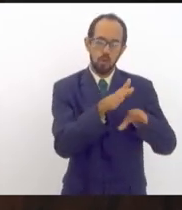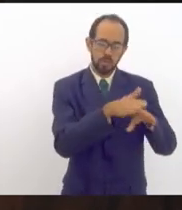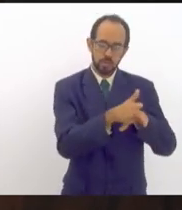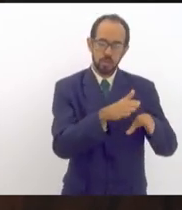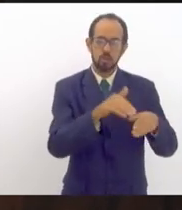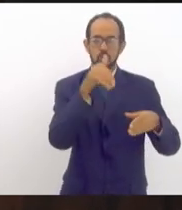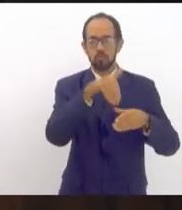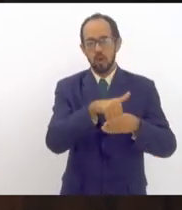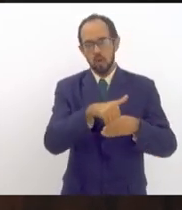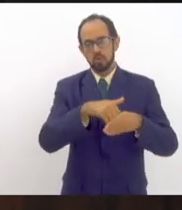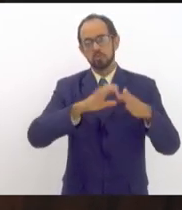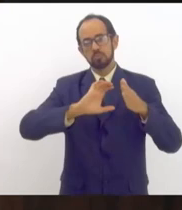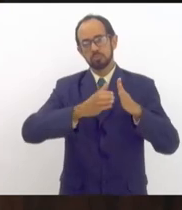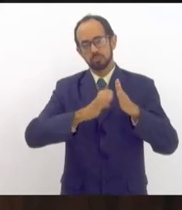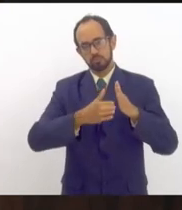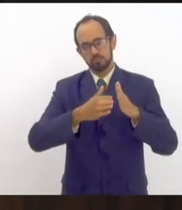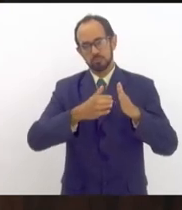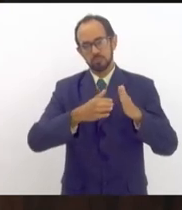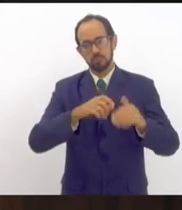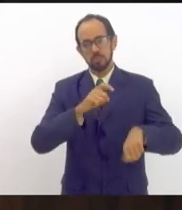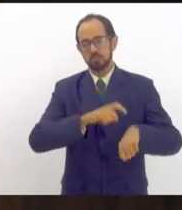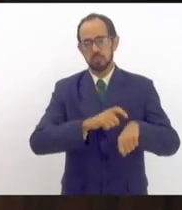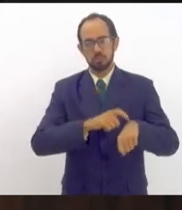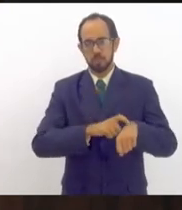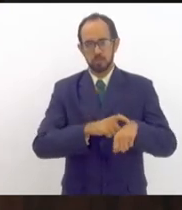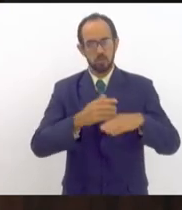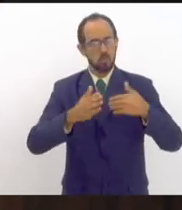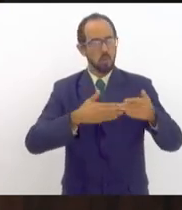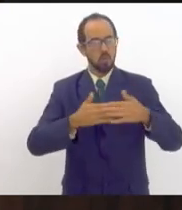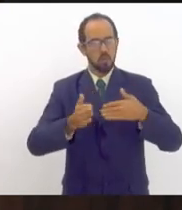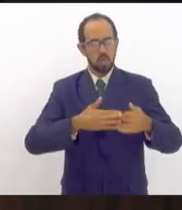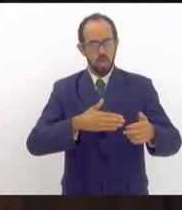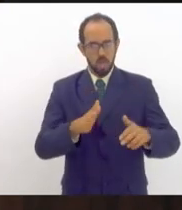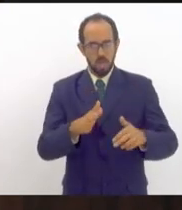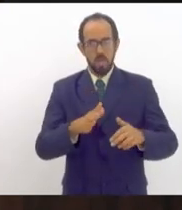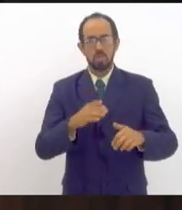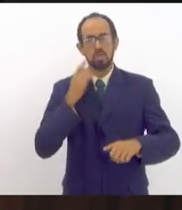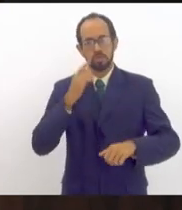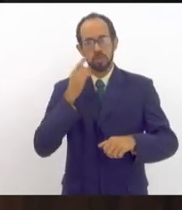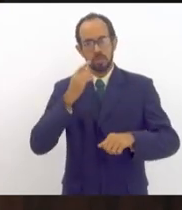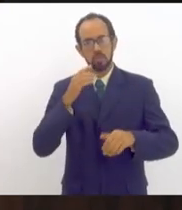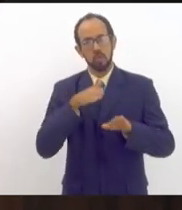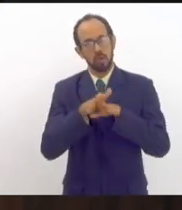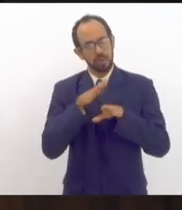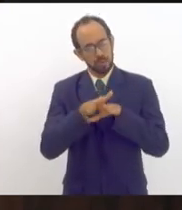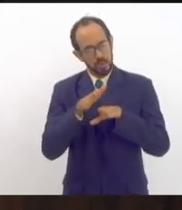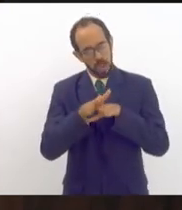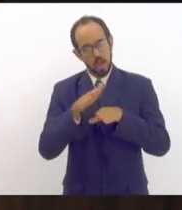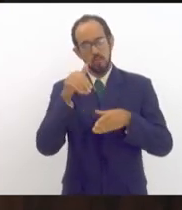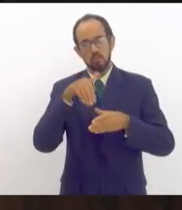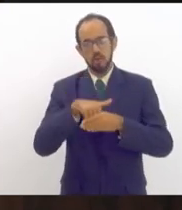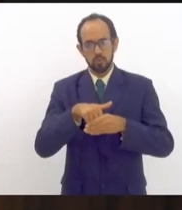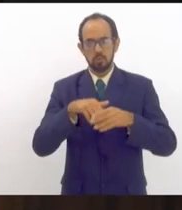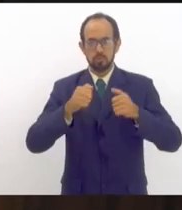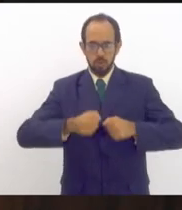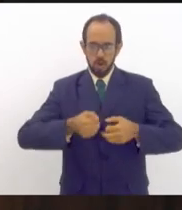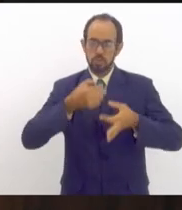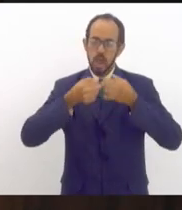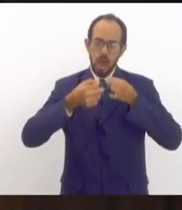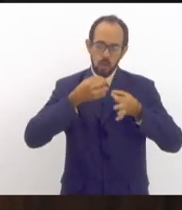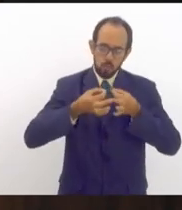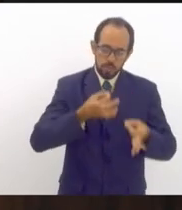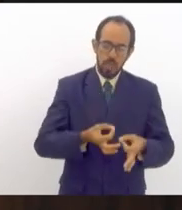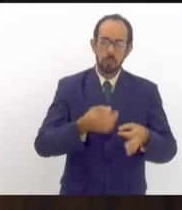mancada e na orientação de voto de bancada qualquer um que oriental voto pode argumentar